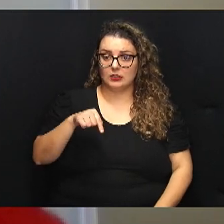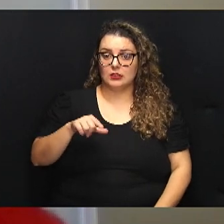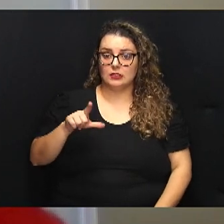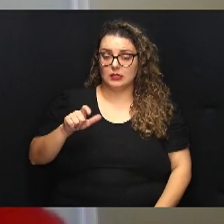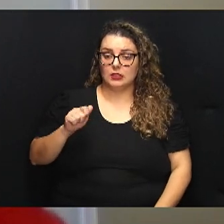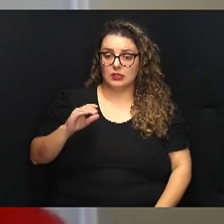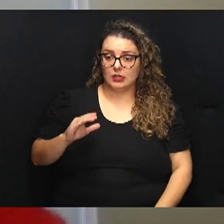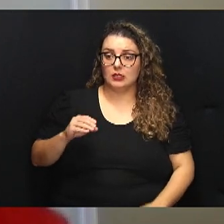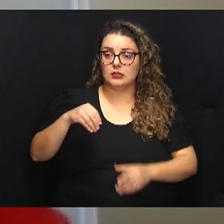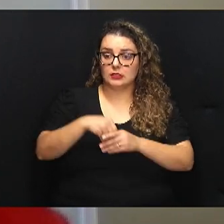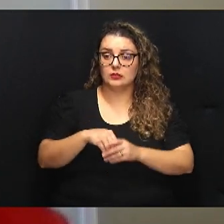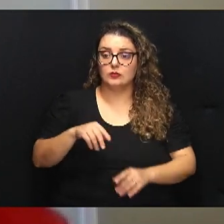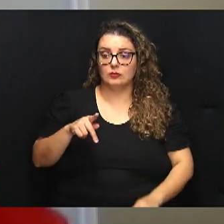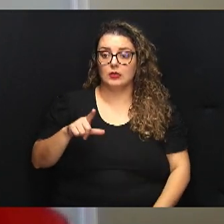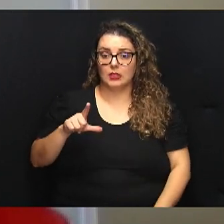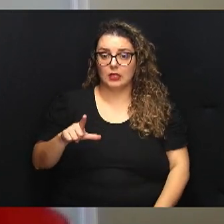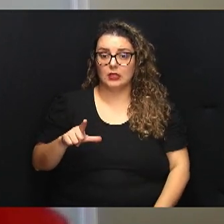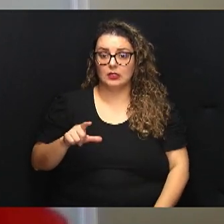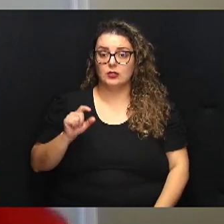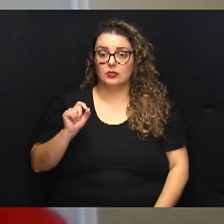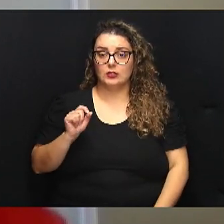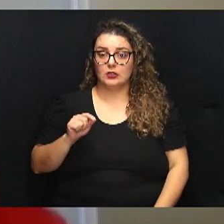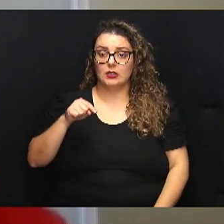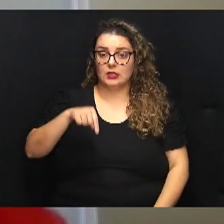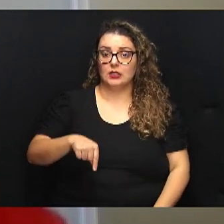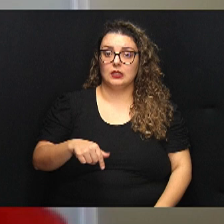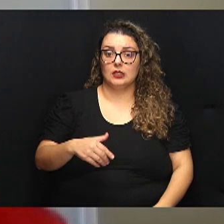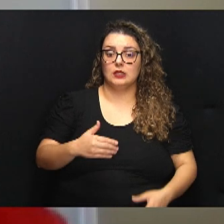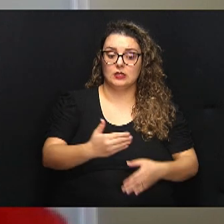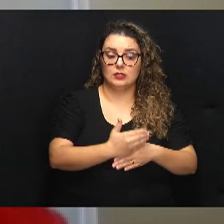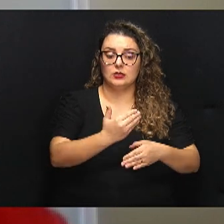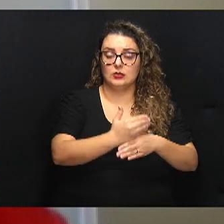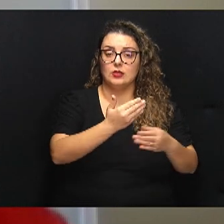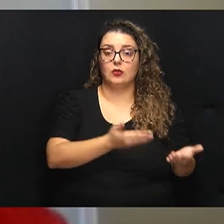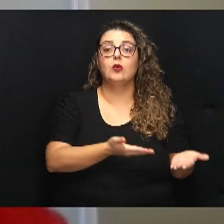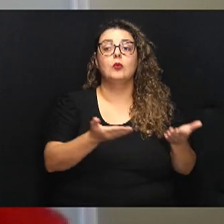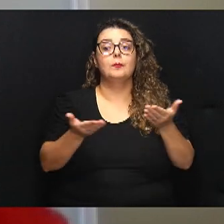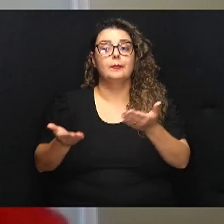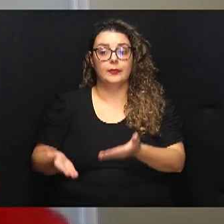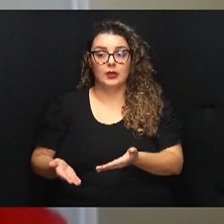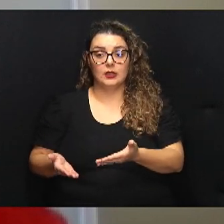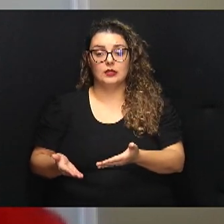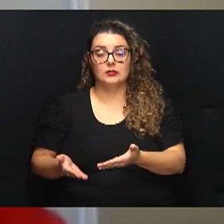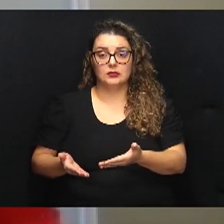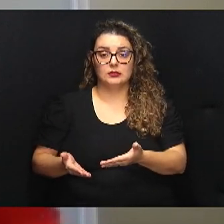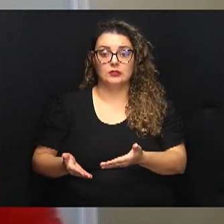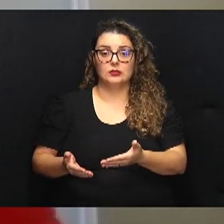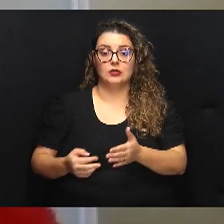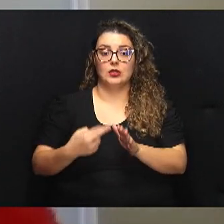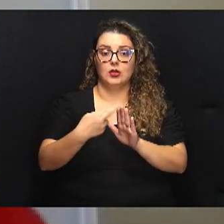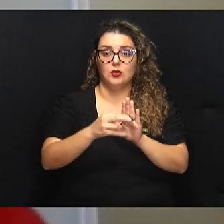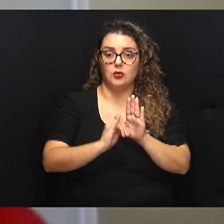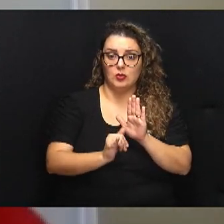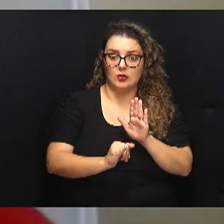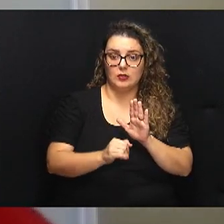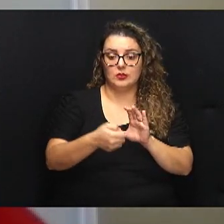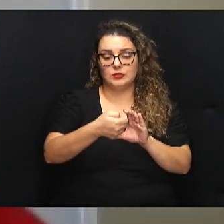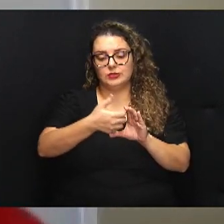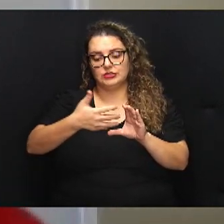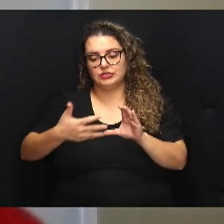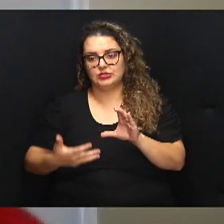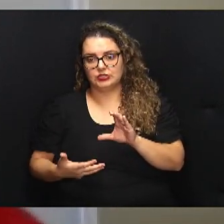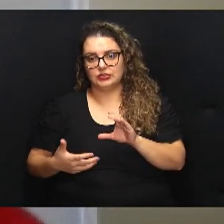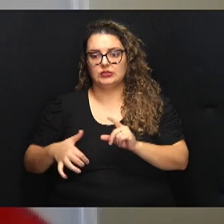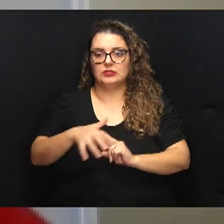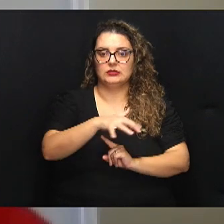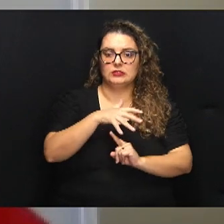no PL, é de que esses empreendimentos apresentariam apenas um relatório de caracterização